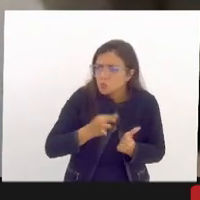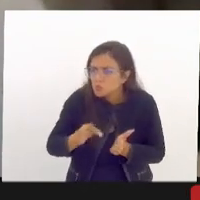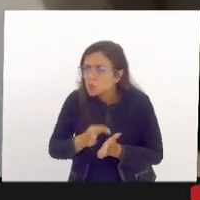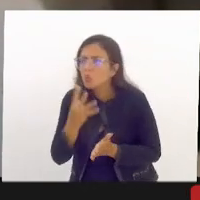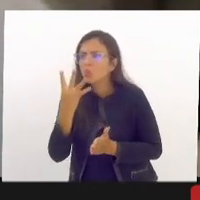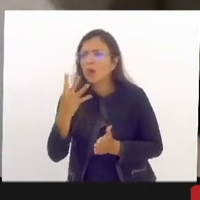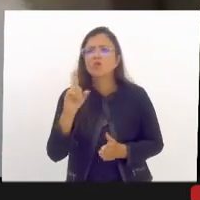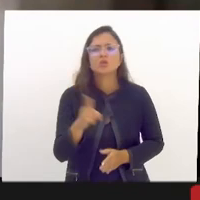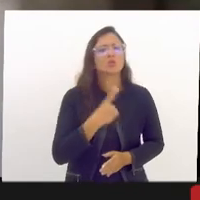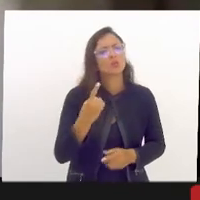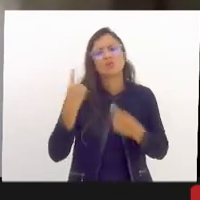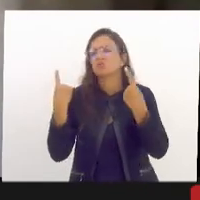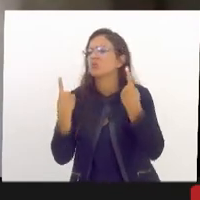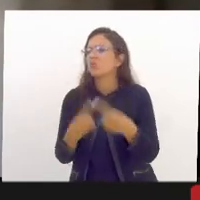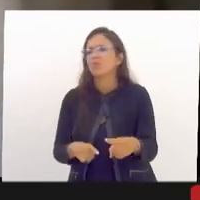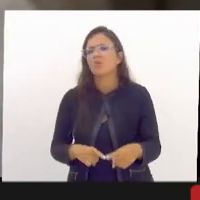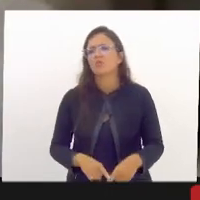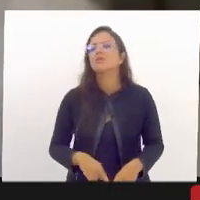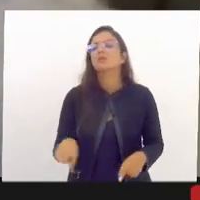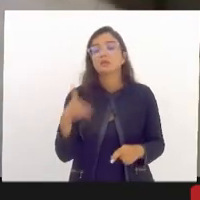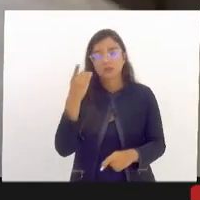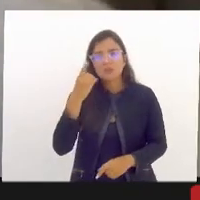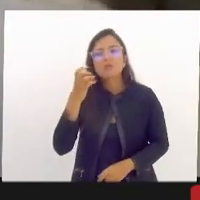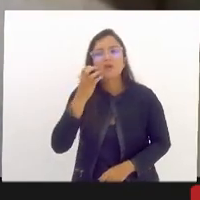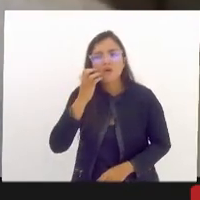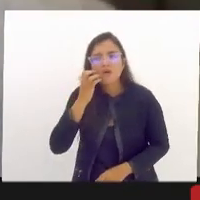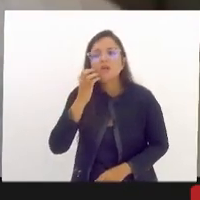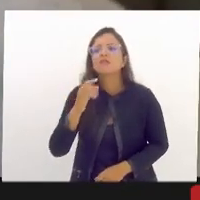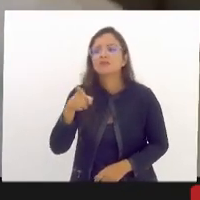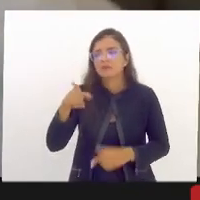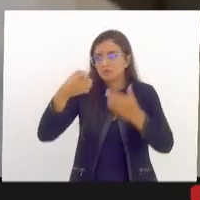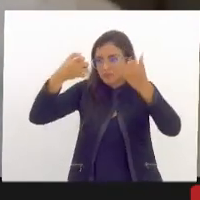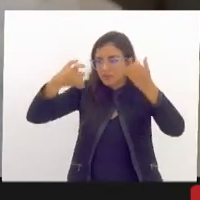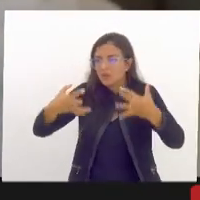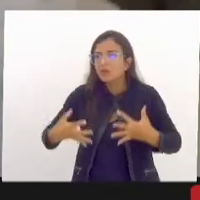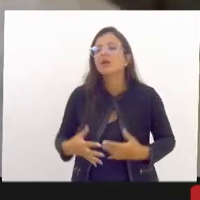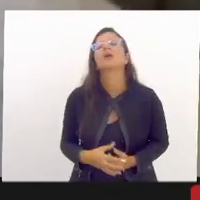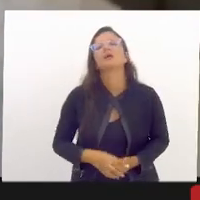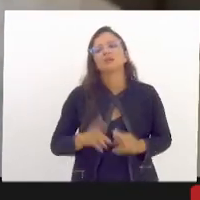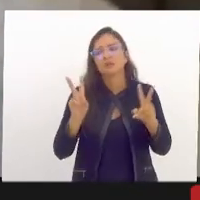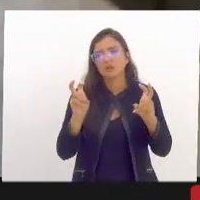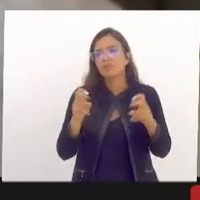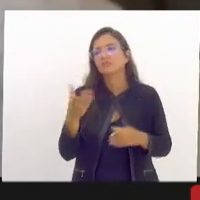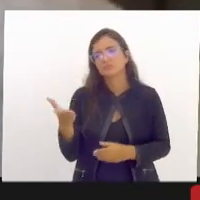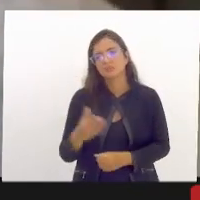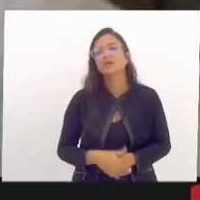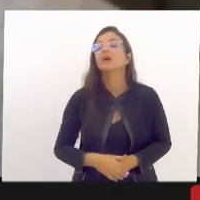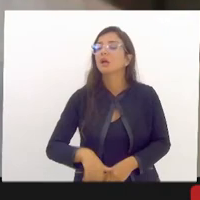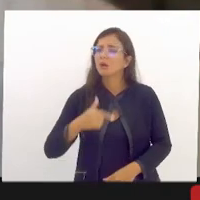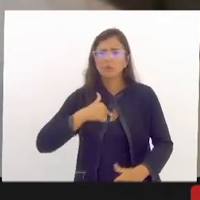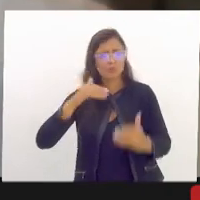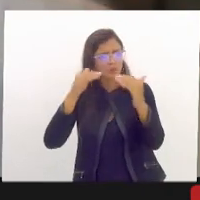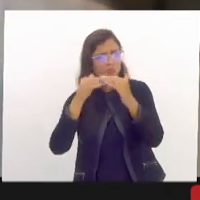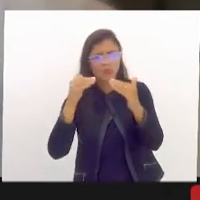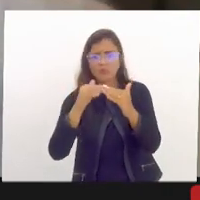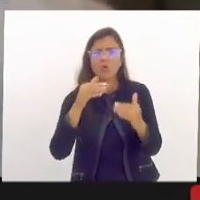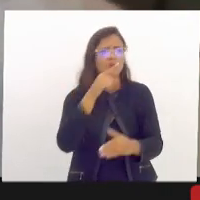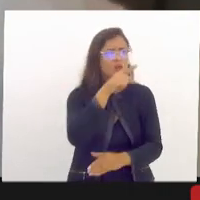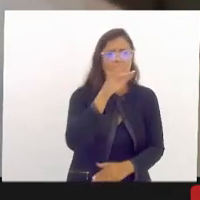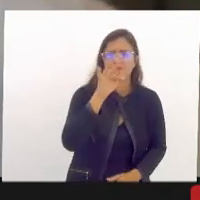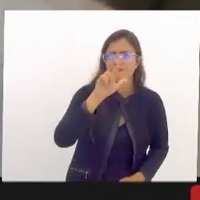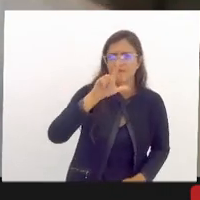somos contra o projeto, o deputado Valdec vai falar sobre ele, e eu concordo com o que foi dito pelo